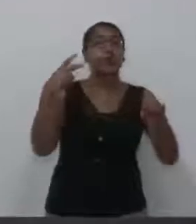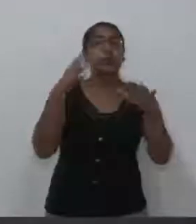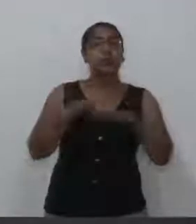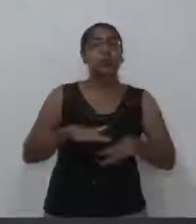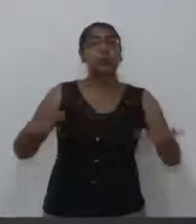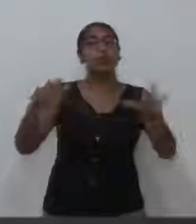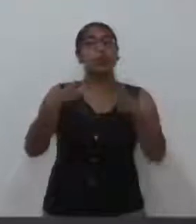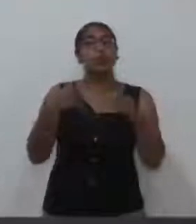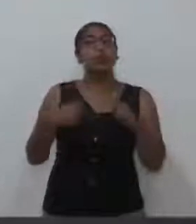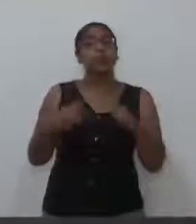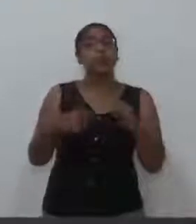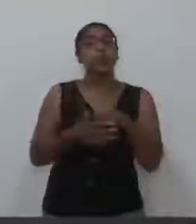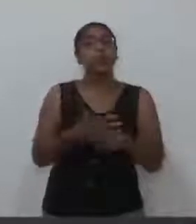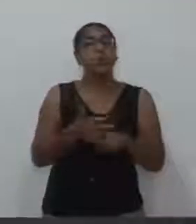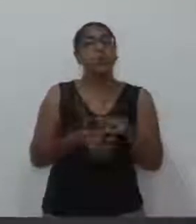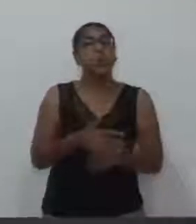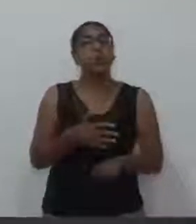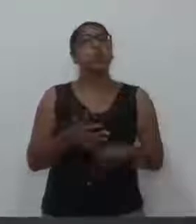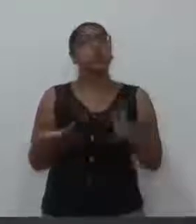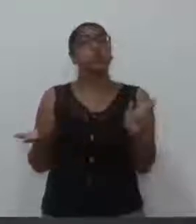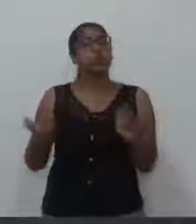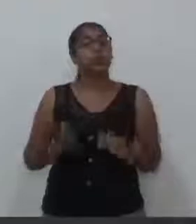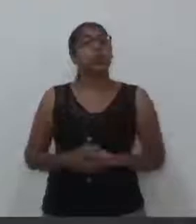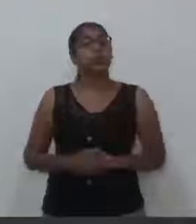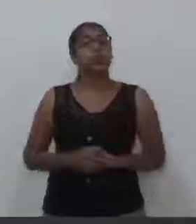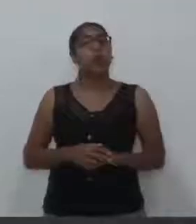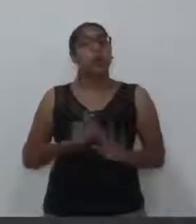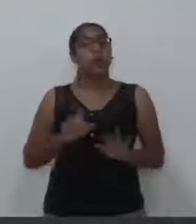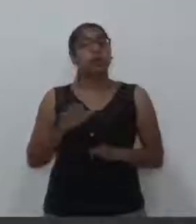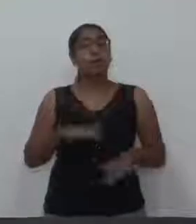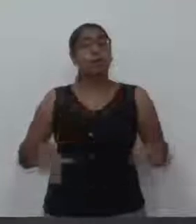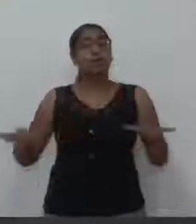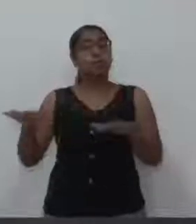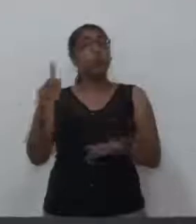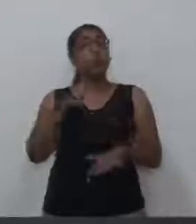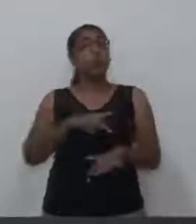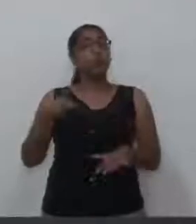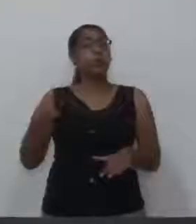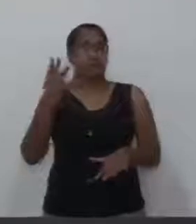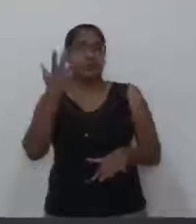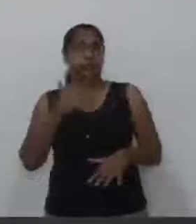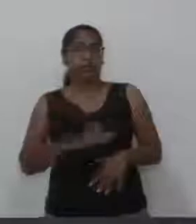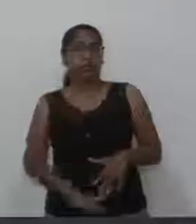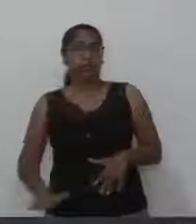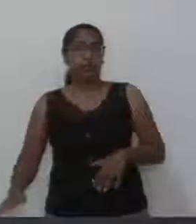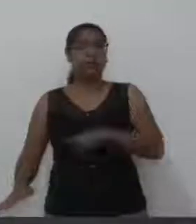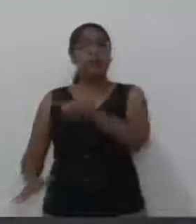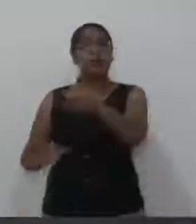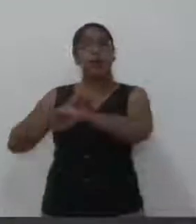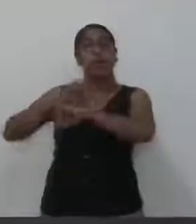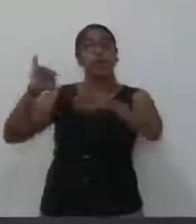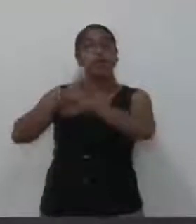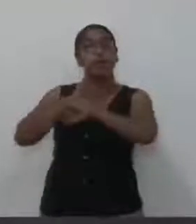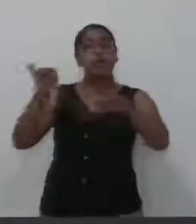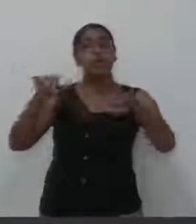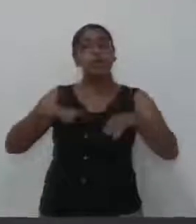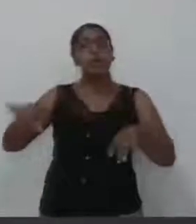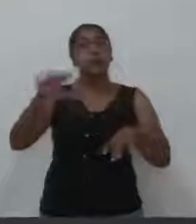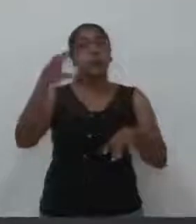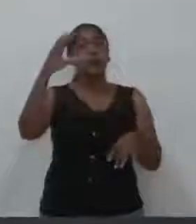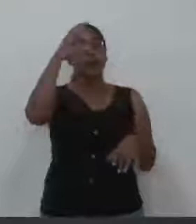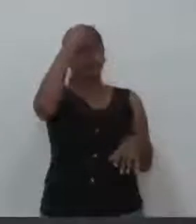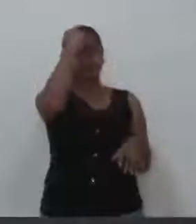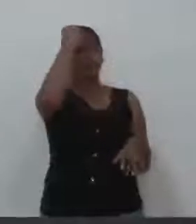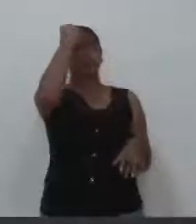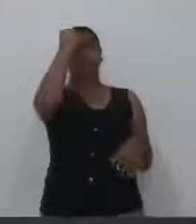é função nossa isso, mas eles provocaram, pelo menos, para os vereadores tomarem ciência disso e vão atuar em cima